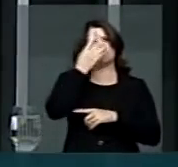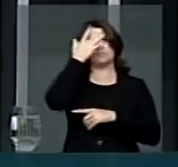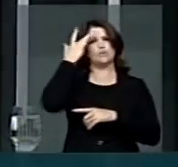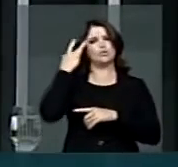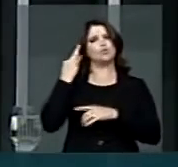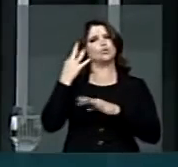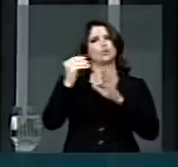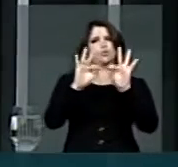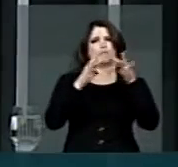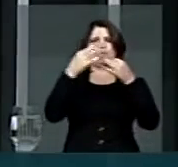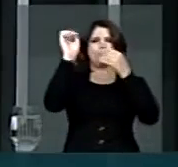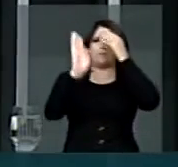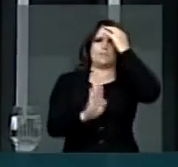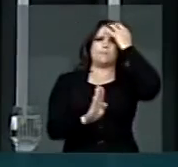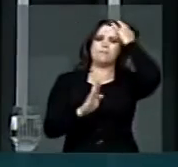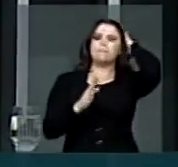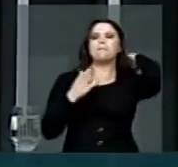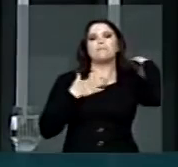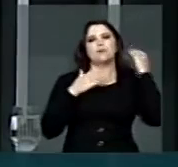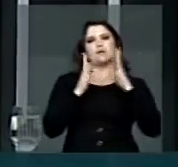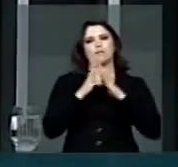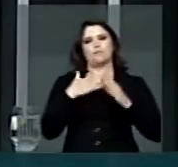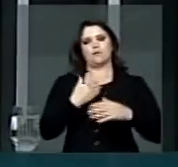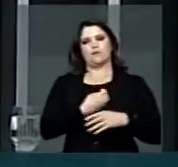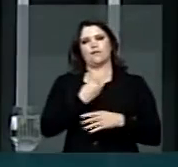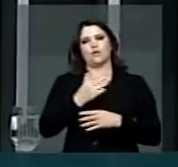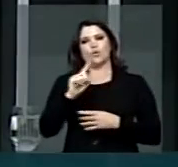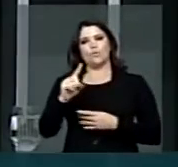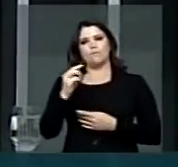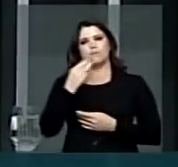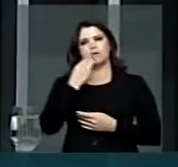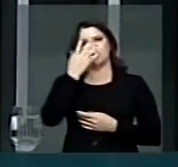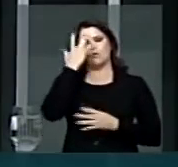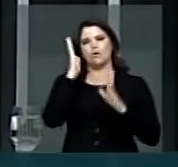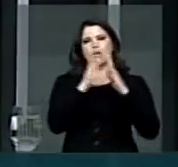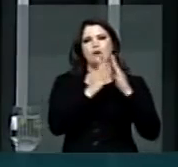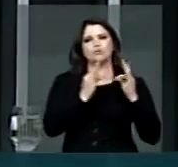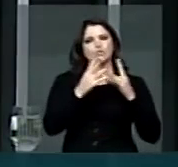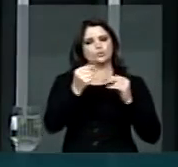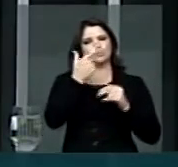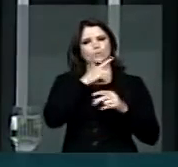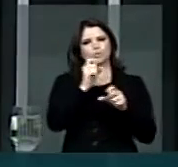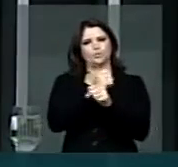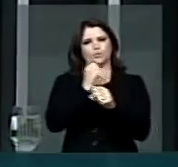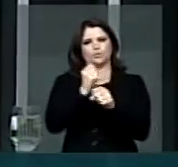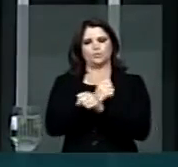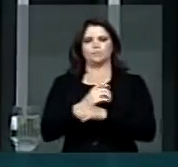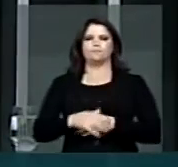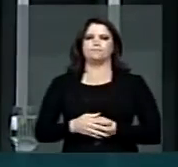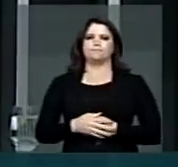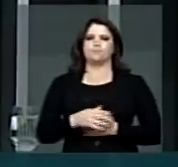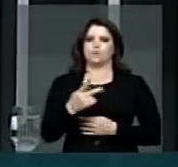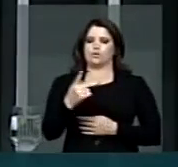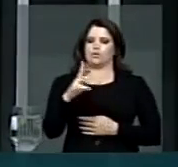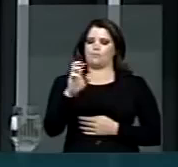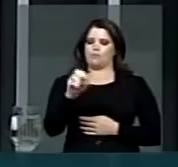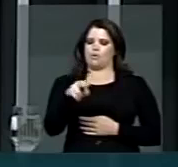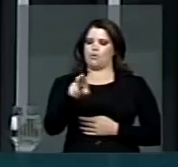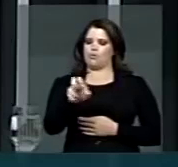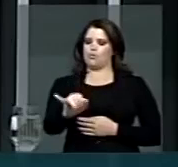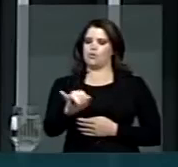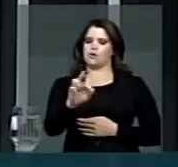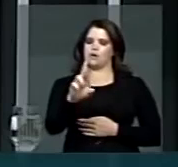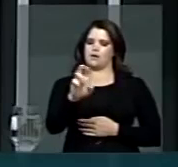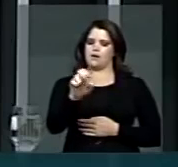de famílias. Minha Casa Minha Vida, 1 milhão de residências construídas. O ProUni, o Reúne,